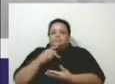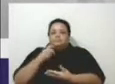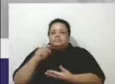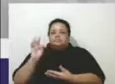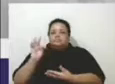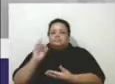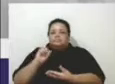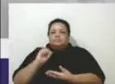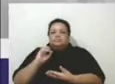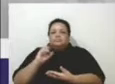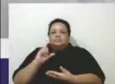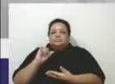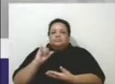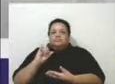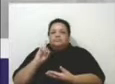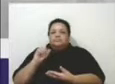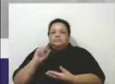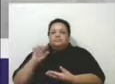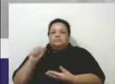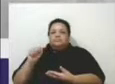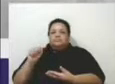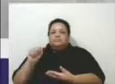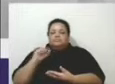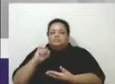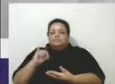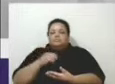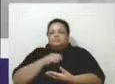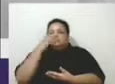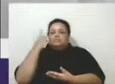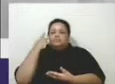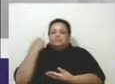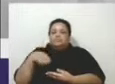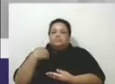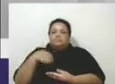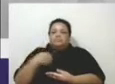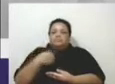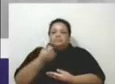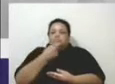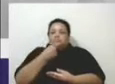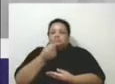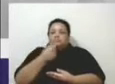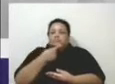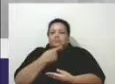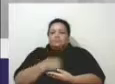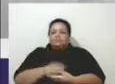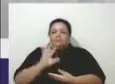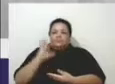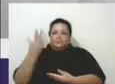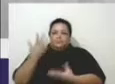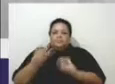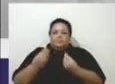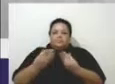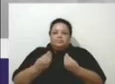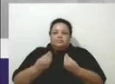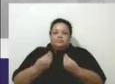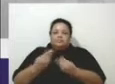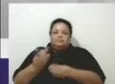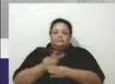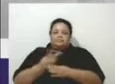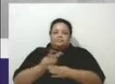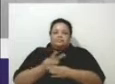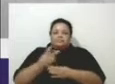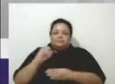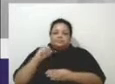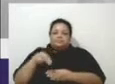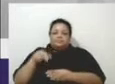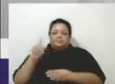projeto de lei Então se uma pessoa precisa de um medicamento e é o que tem acontecido muitas vezes ela tem procurado as ONGs